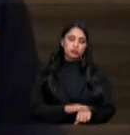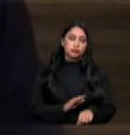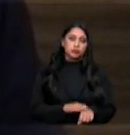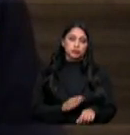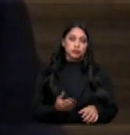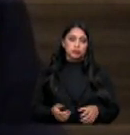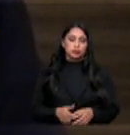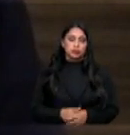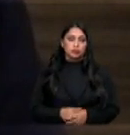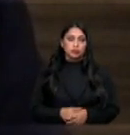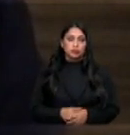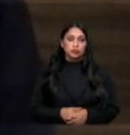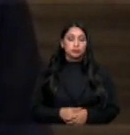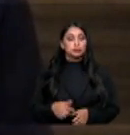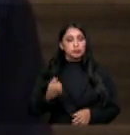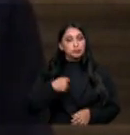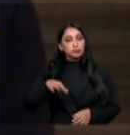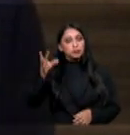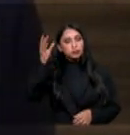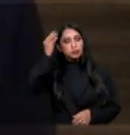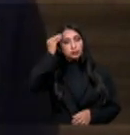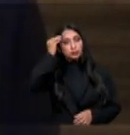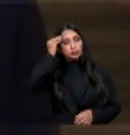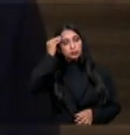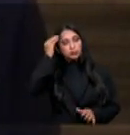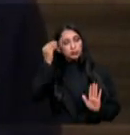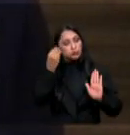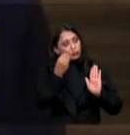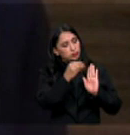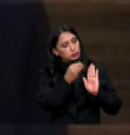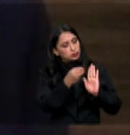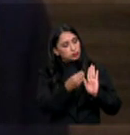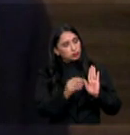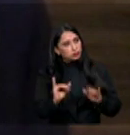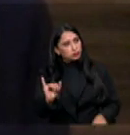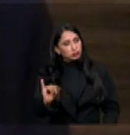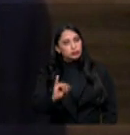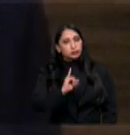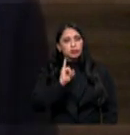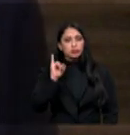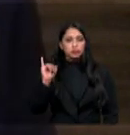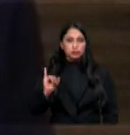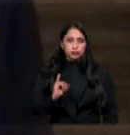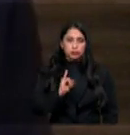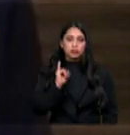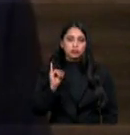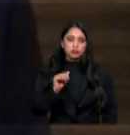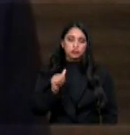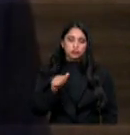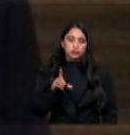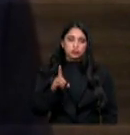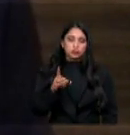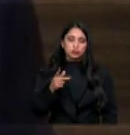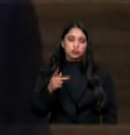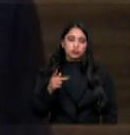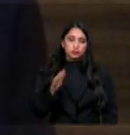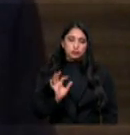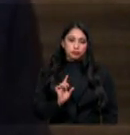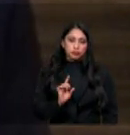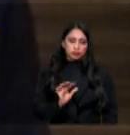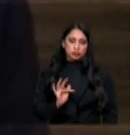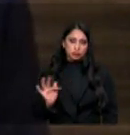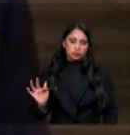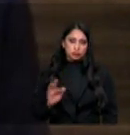momento. É que eu entendo que os fatos relevantes nesta ADPF não